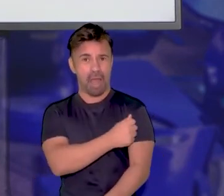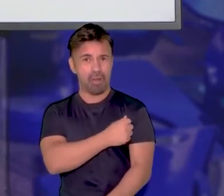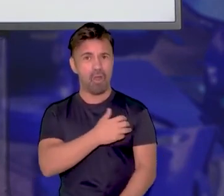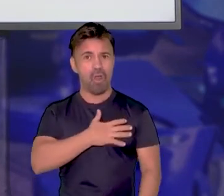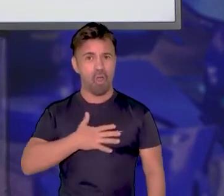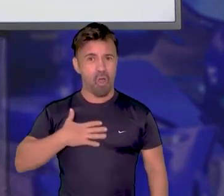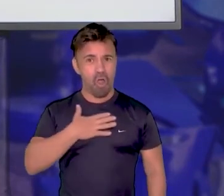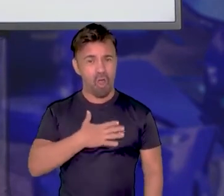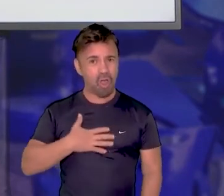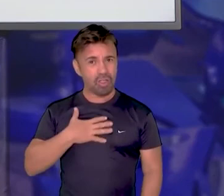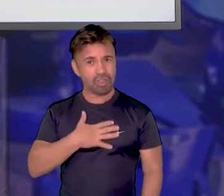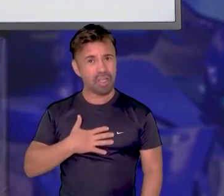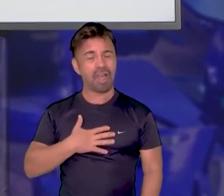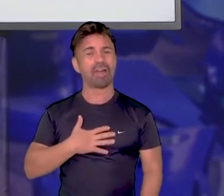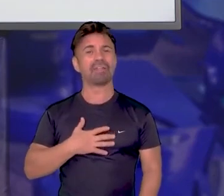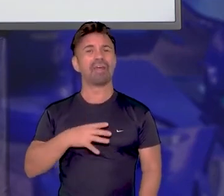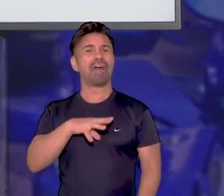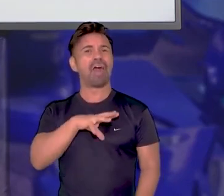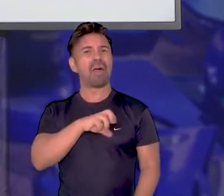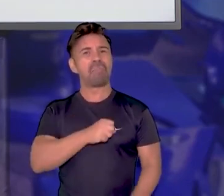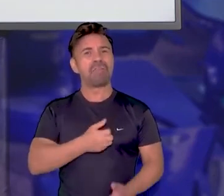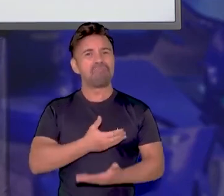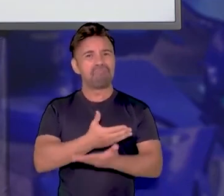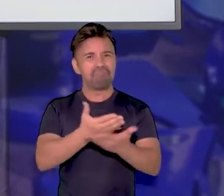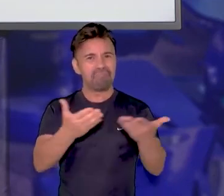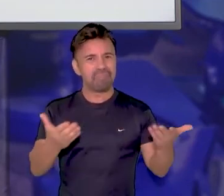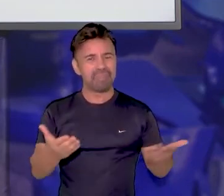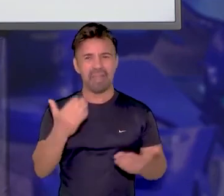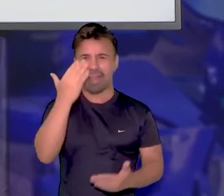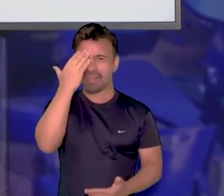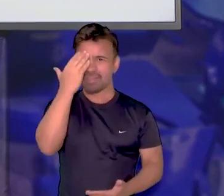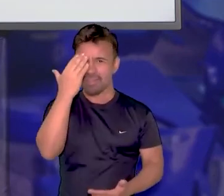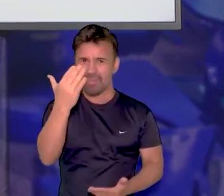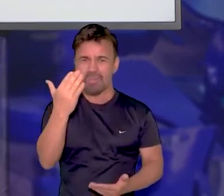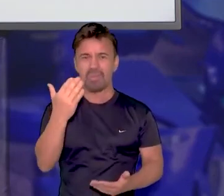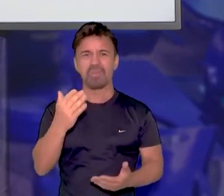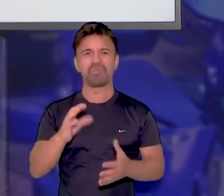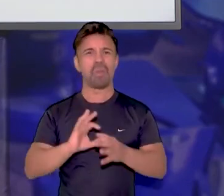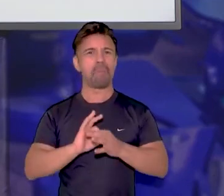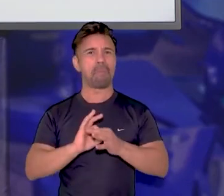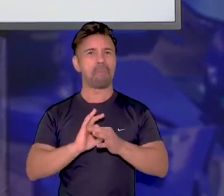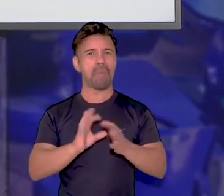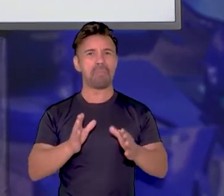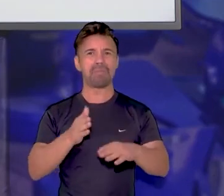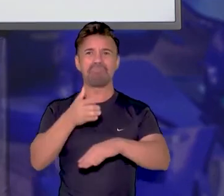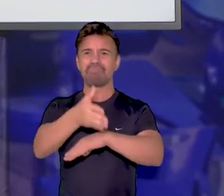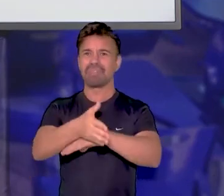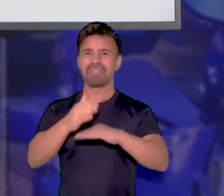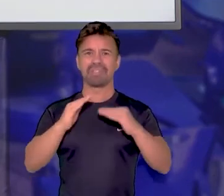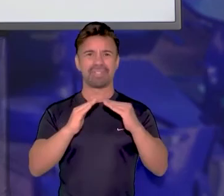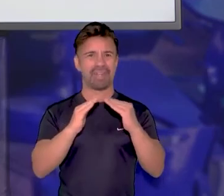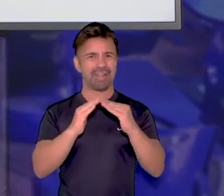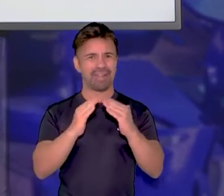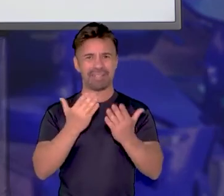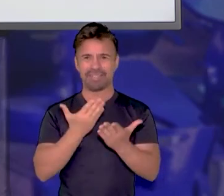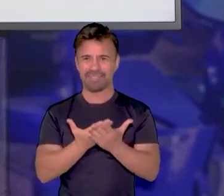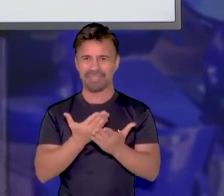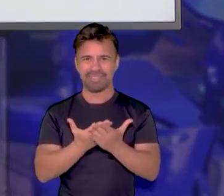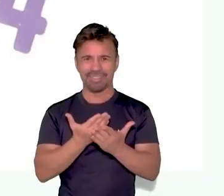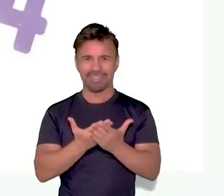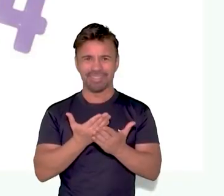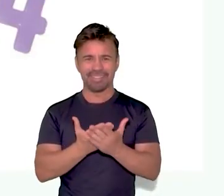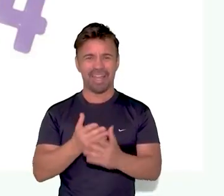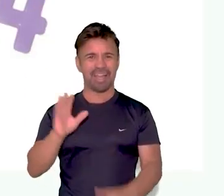vocês tenham gostado da aula ou meio está com vocês agradeço muito ou vocês permitirem adentrar na casa de vocês